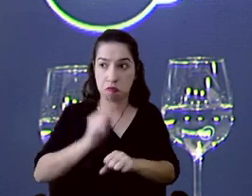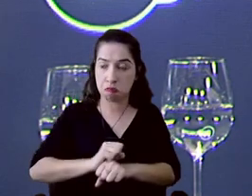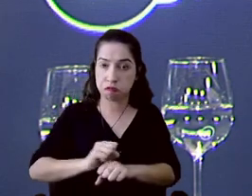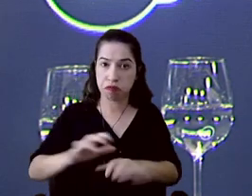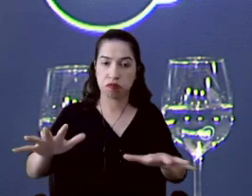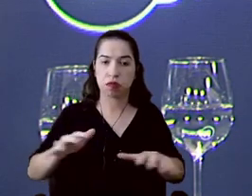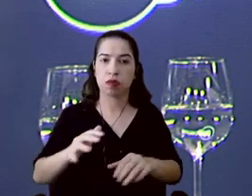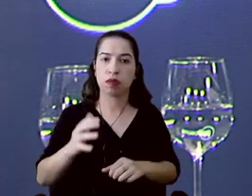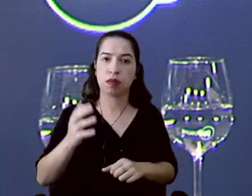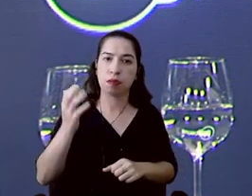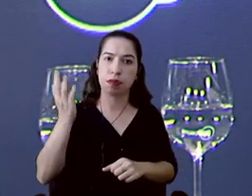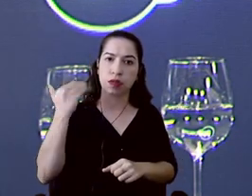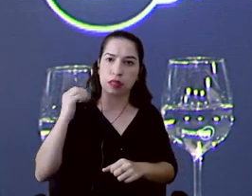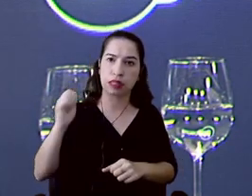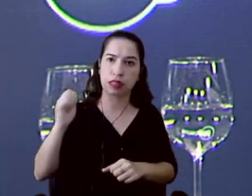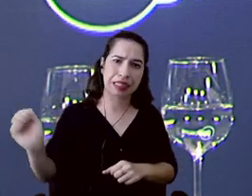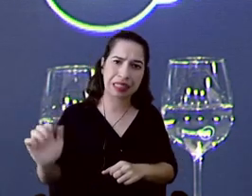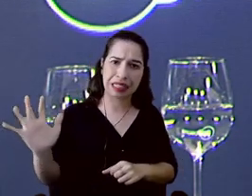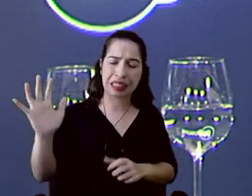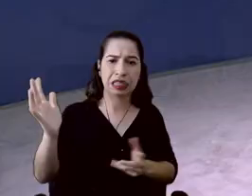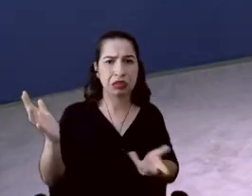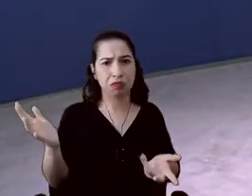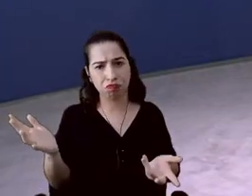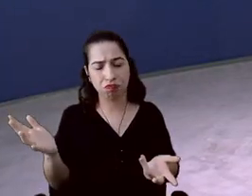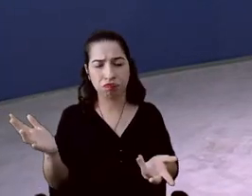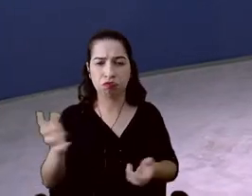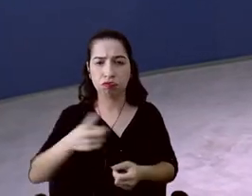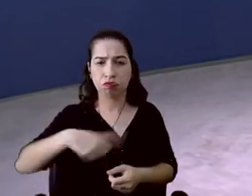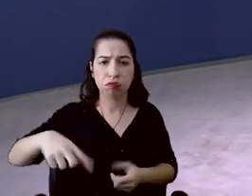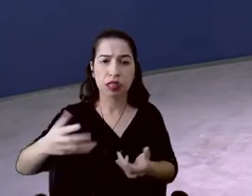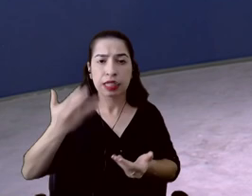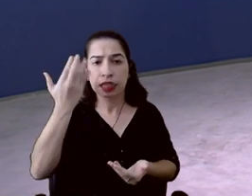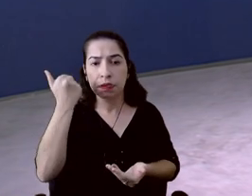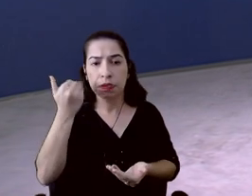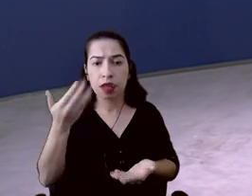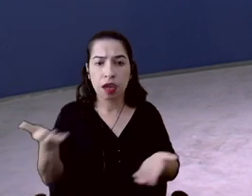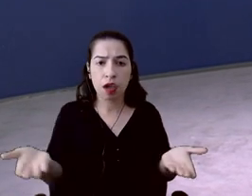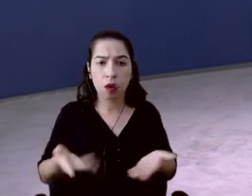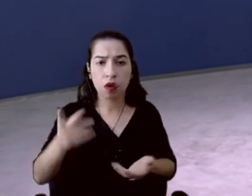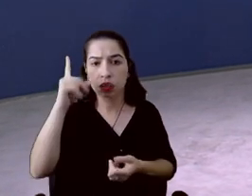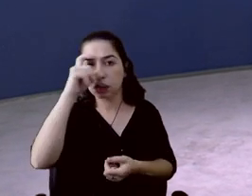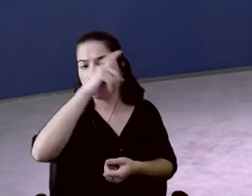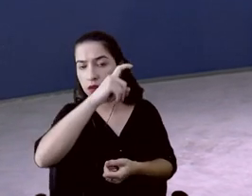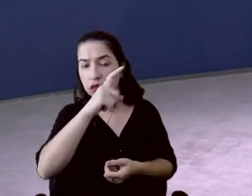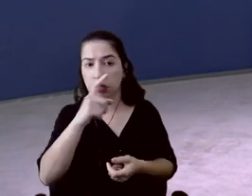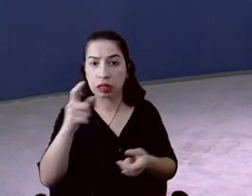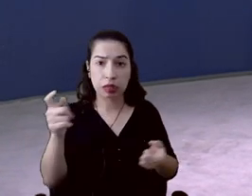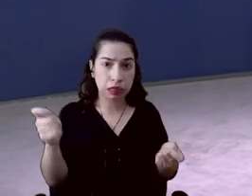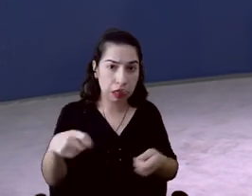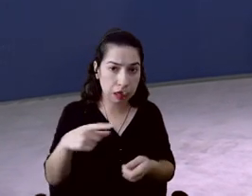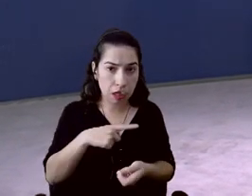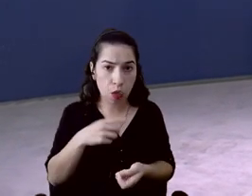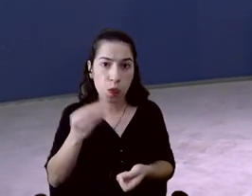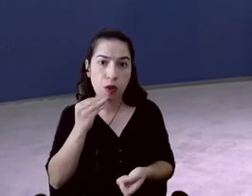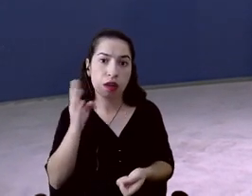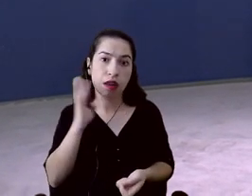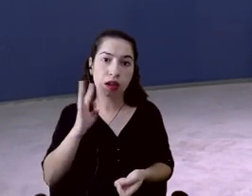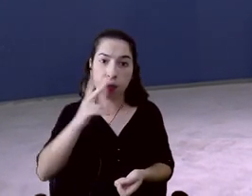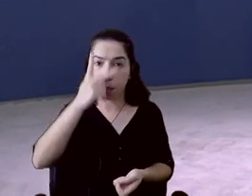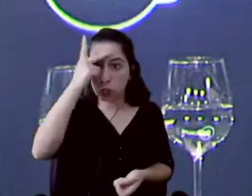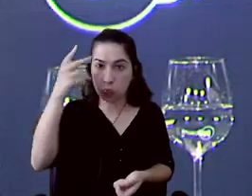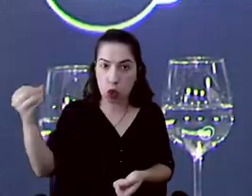super caro né então querendo saber também na nesse mais difícil Tem surgido a oportunidades legais também para vocês trazerem gente ou